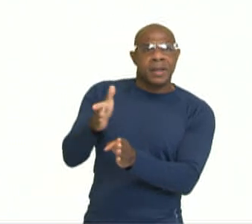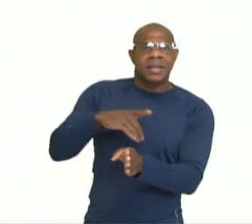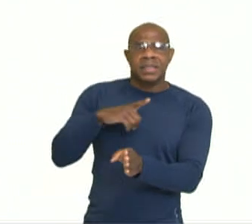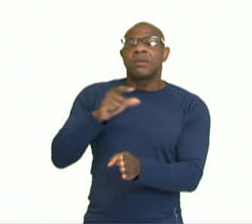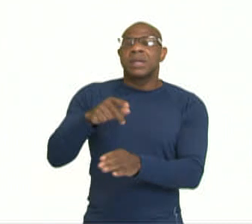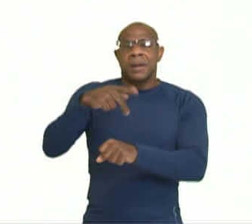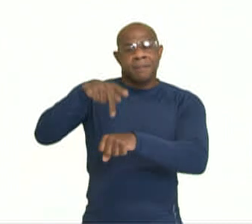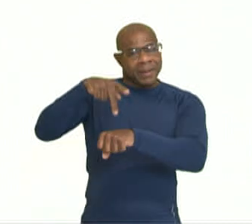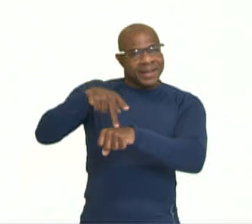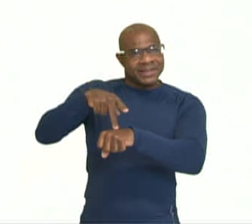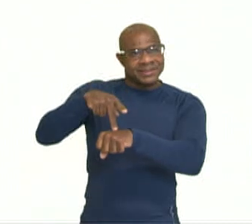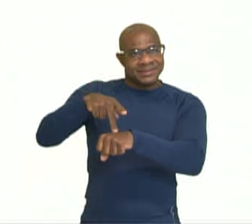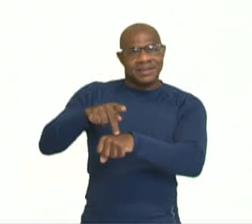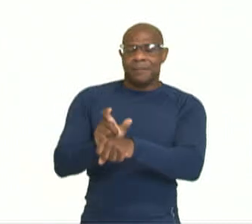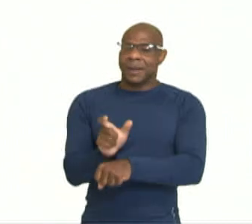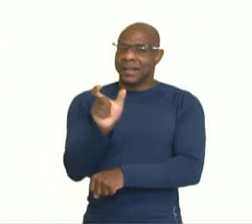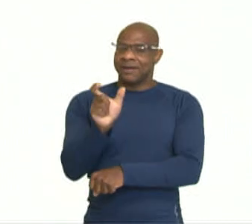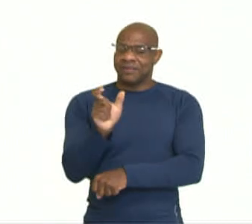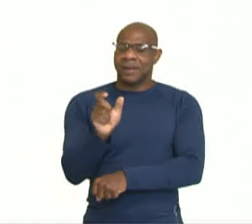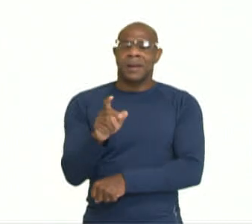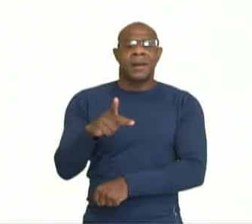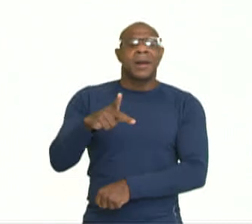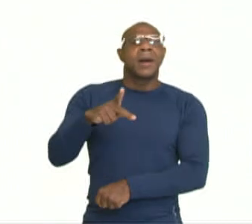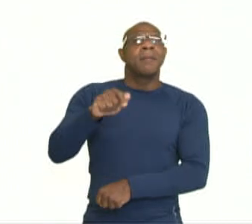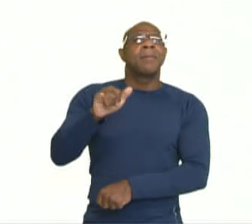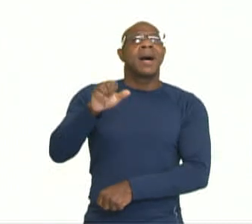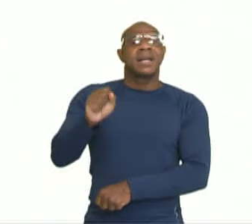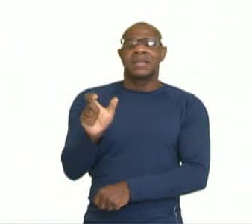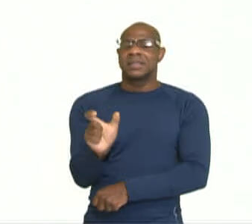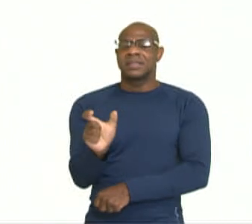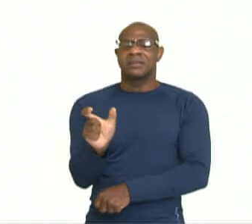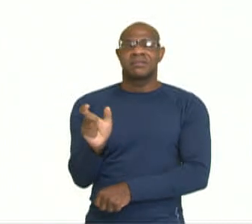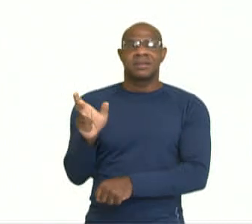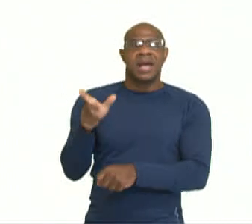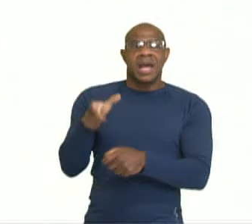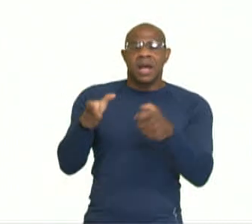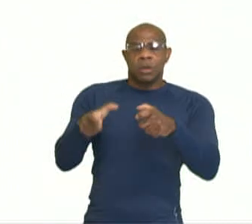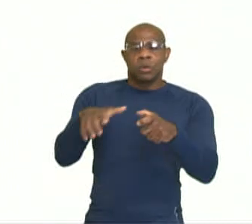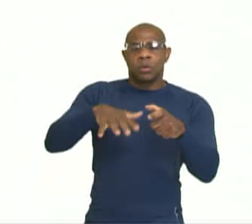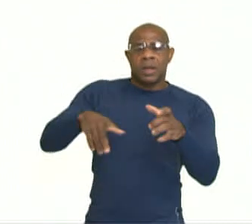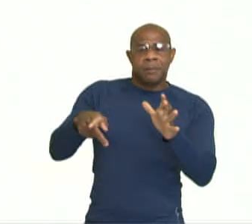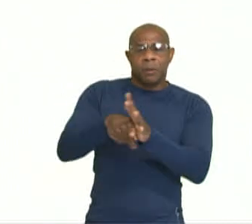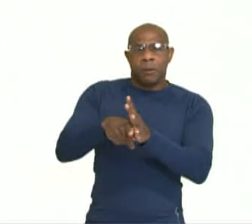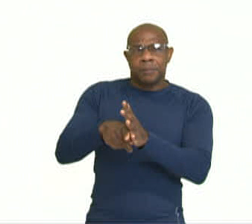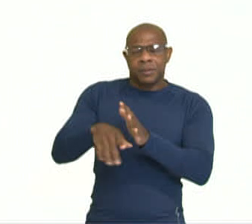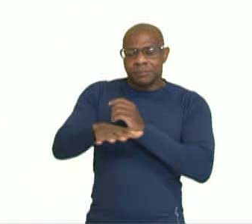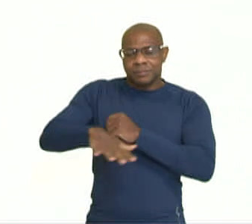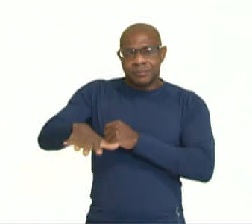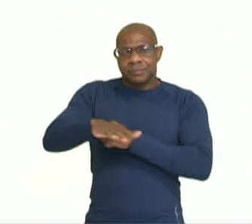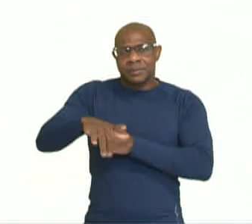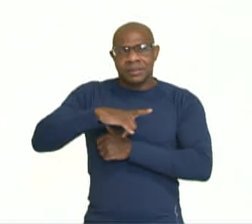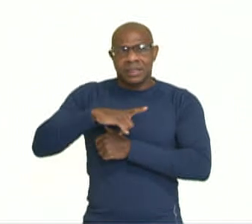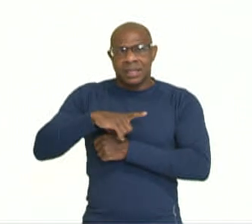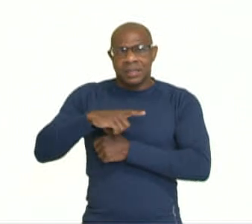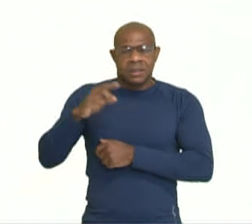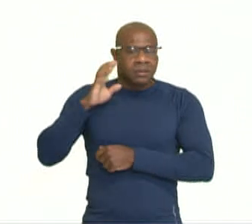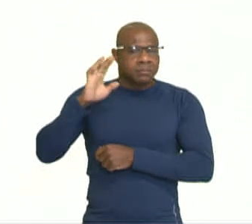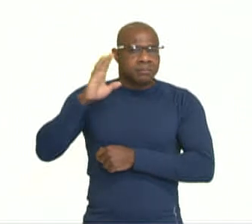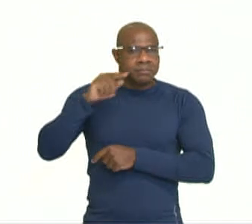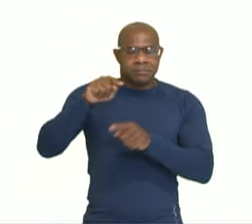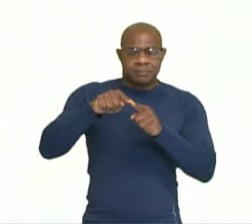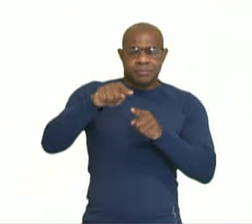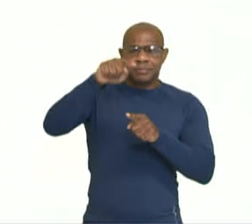país. Então, país é uma área territorial em que você tem uma linha imaginária,